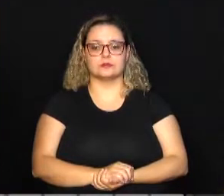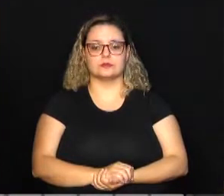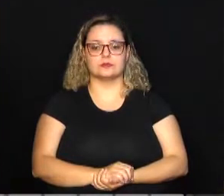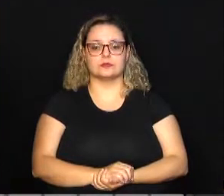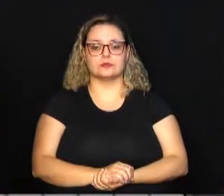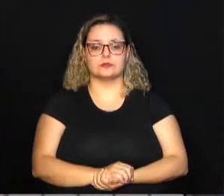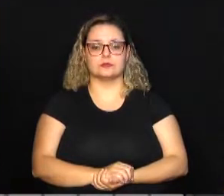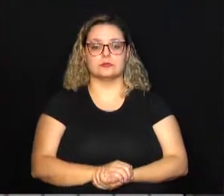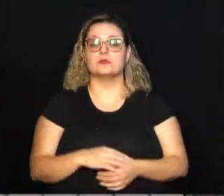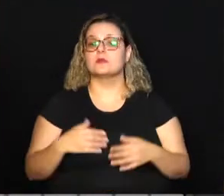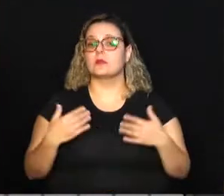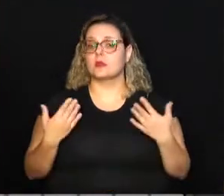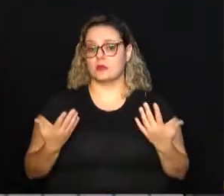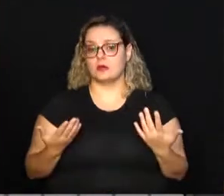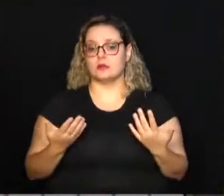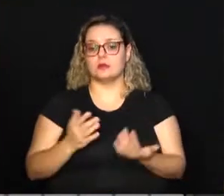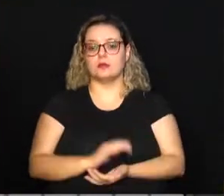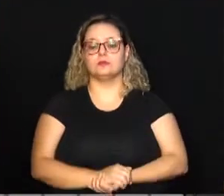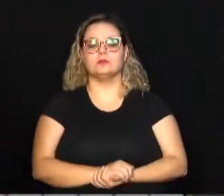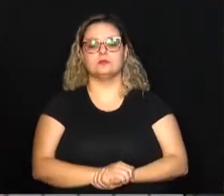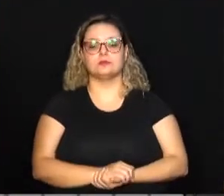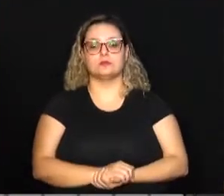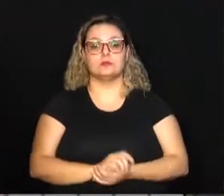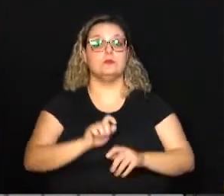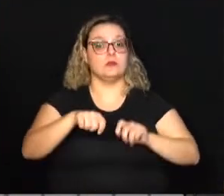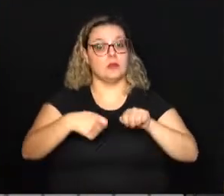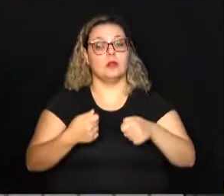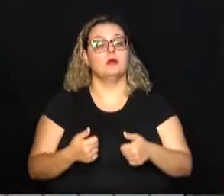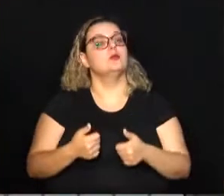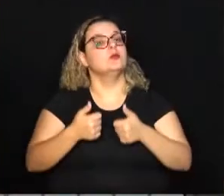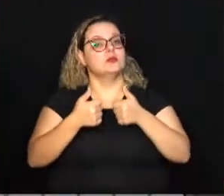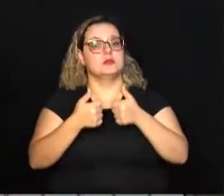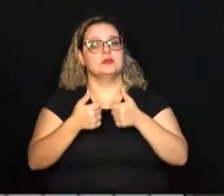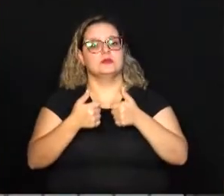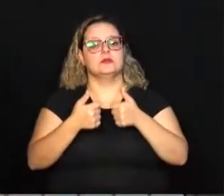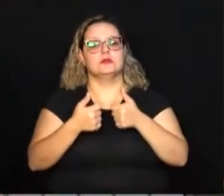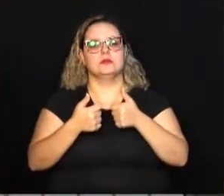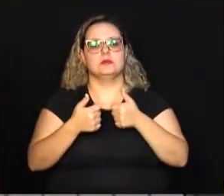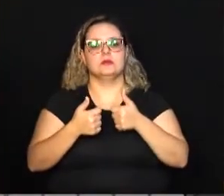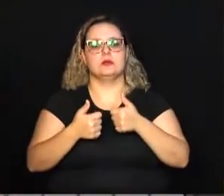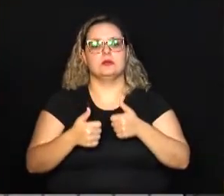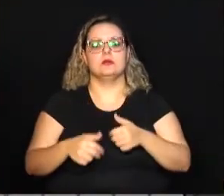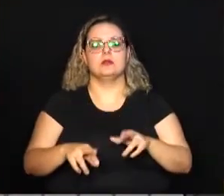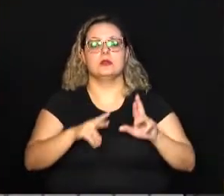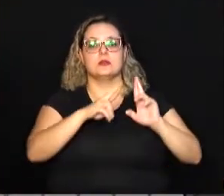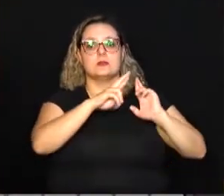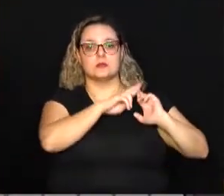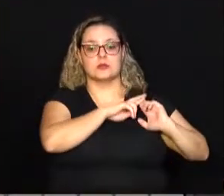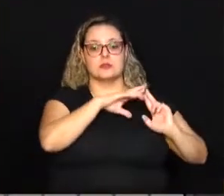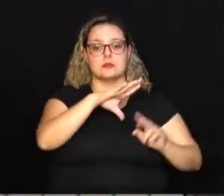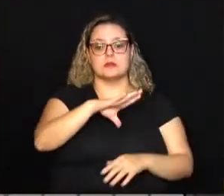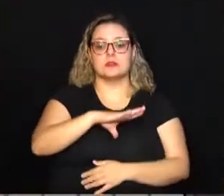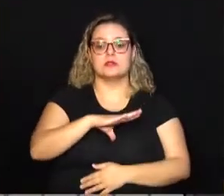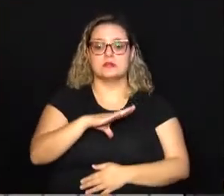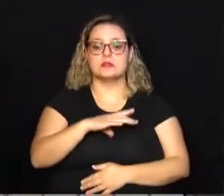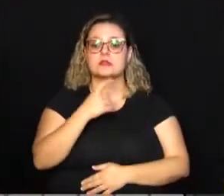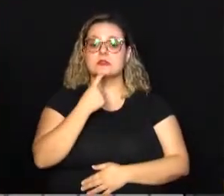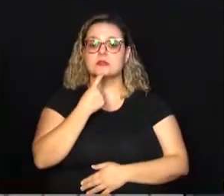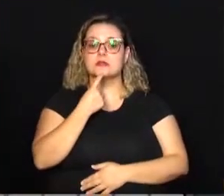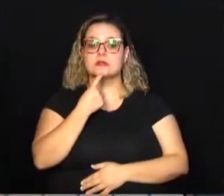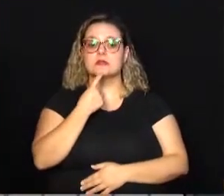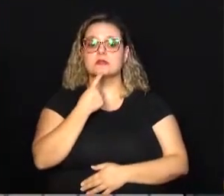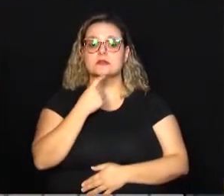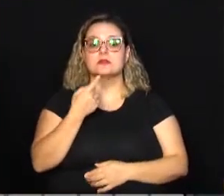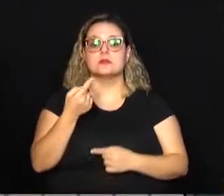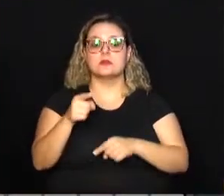Metropolitano. Então, sinalizou positivamente, ficando a cargo do município de estar provocando e